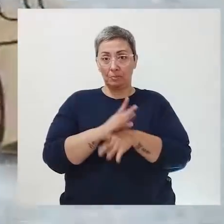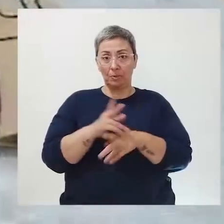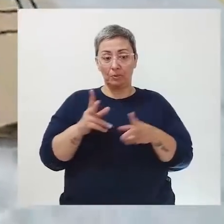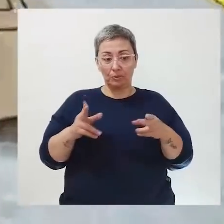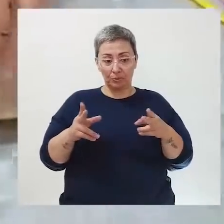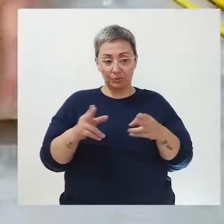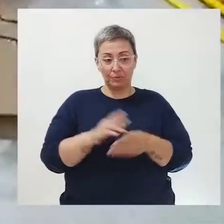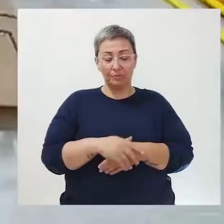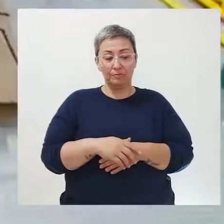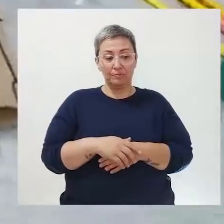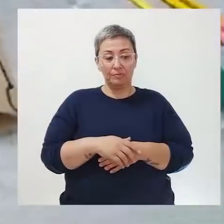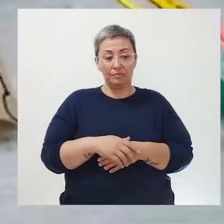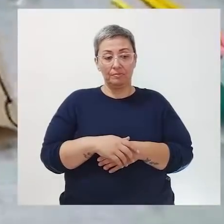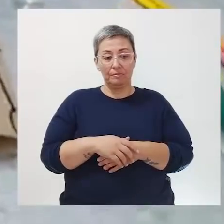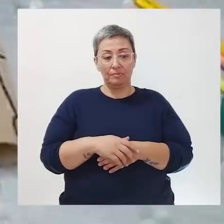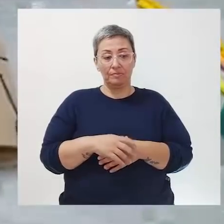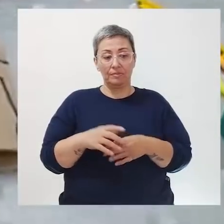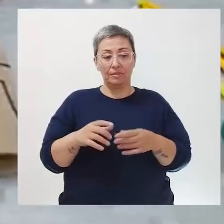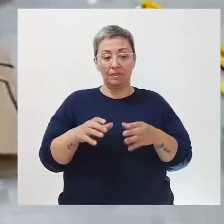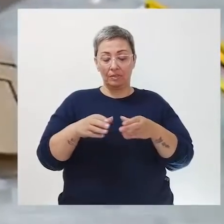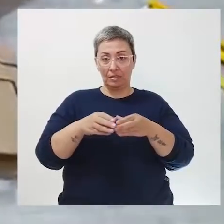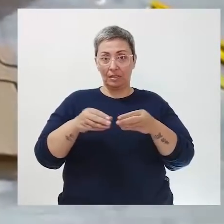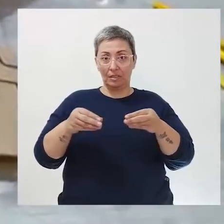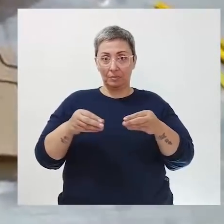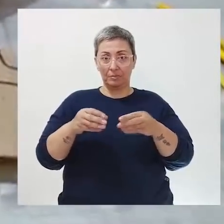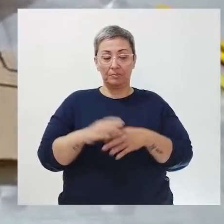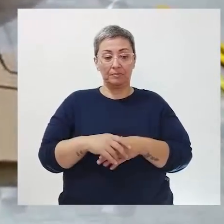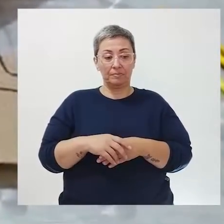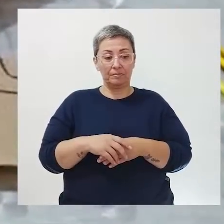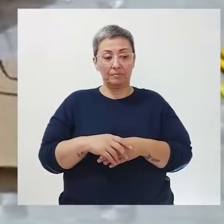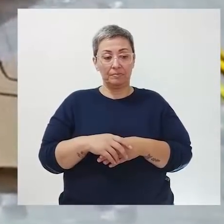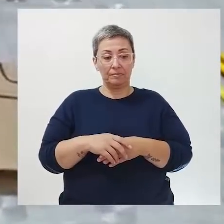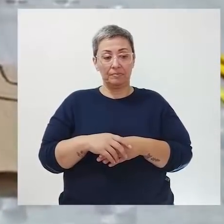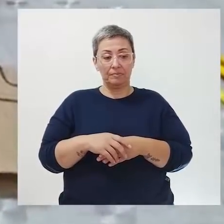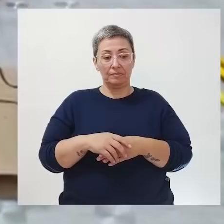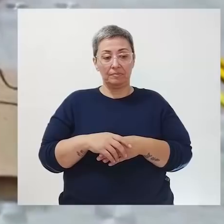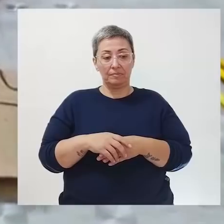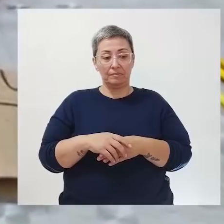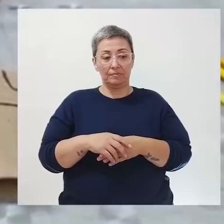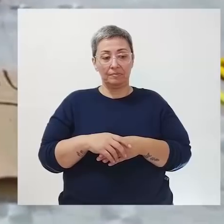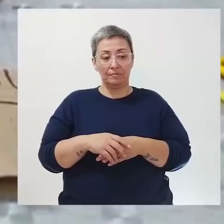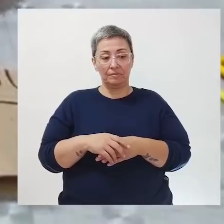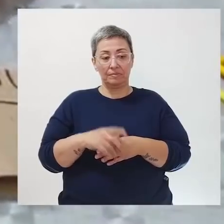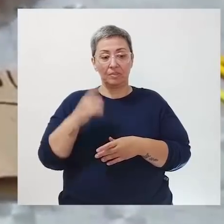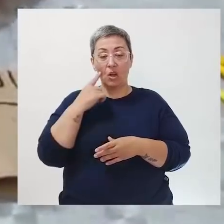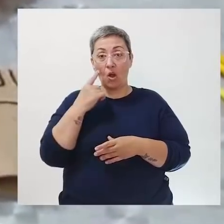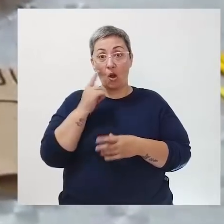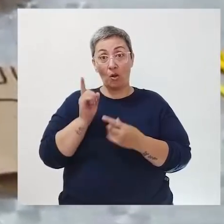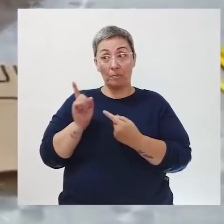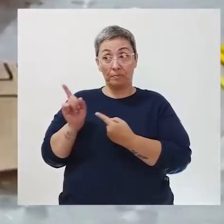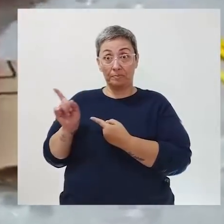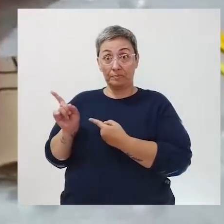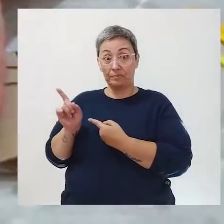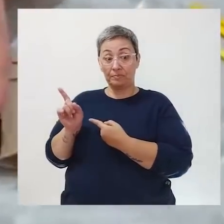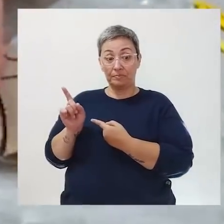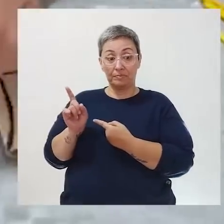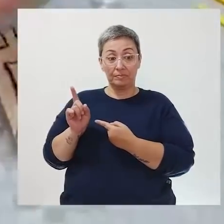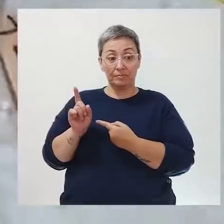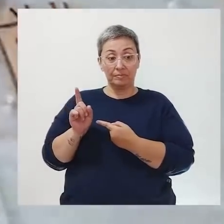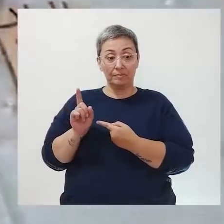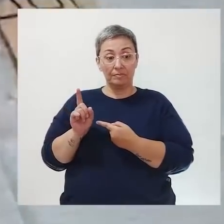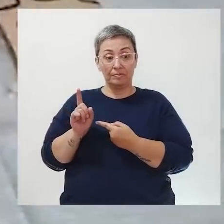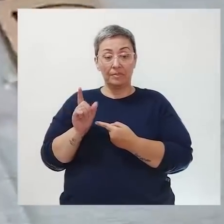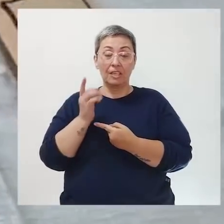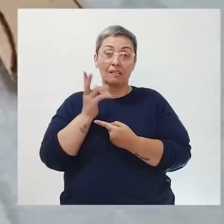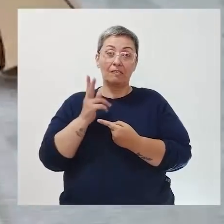Recortou, esse aqui não vai virar. Aí o que a gente faz? A gente abre aqui, tá vendo? A cabecinha